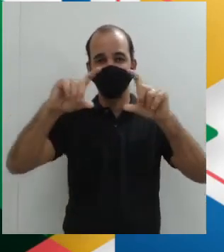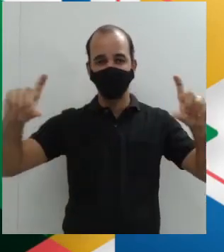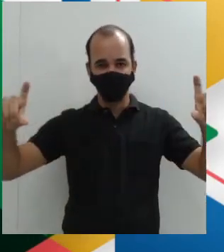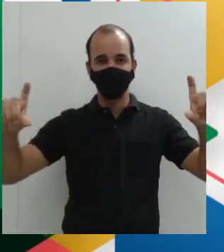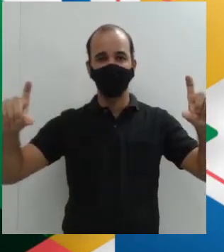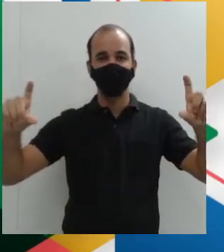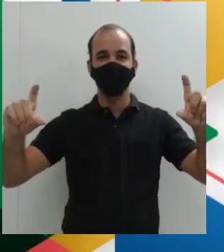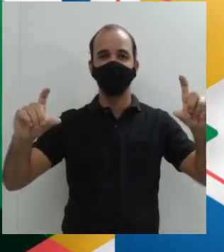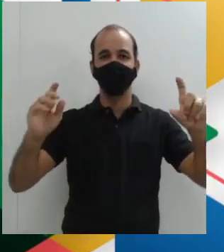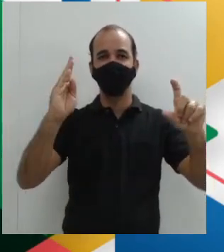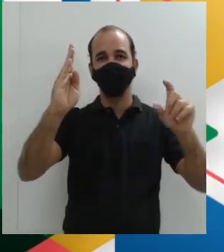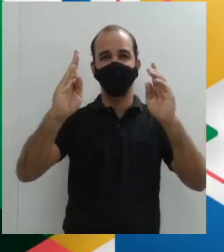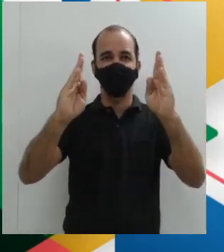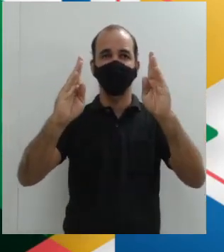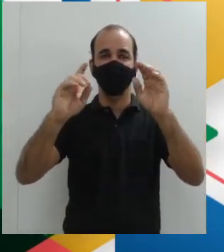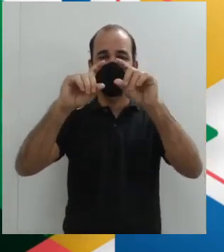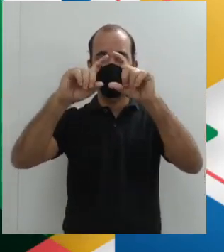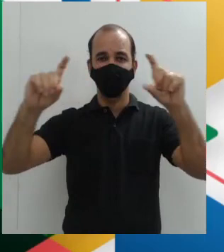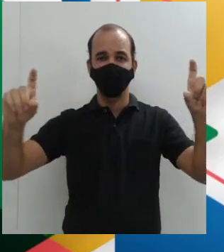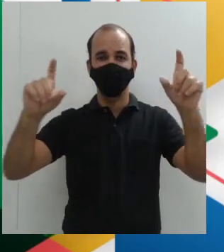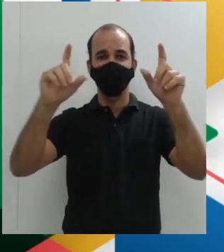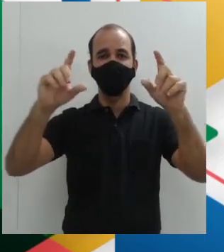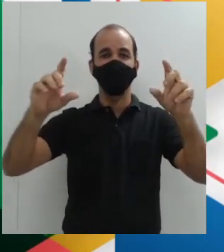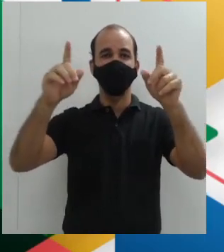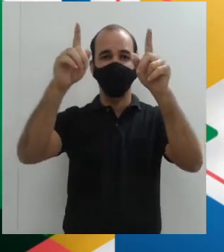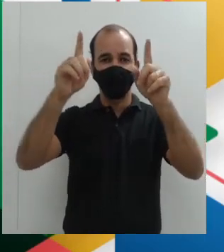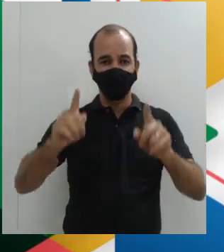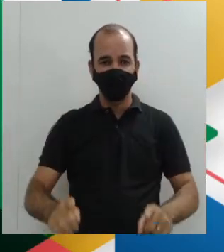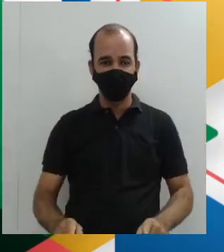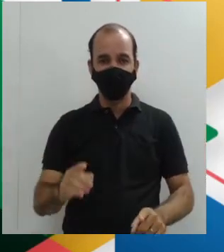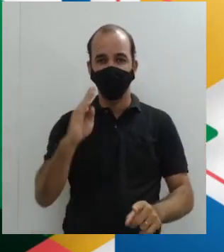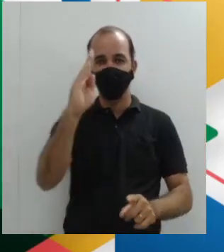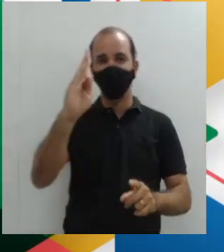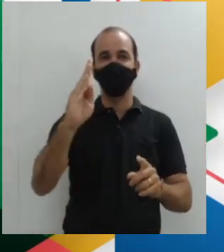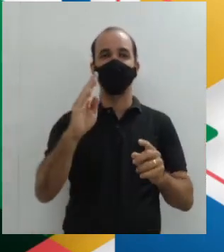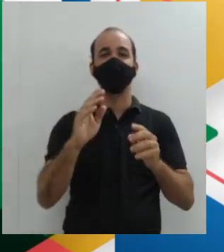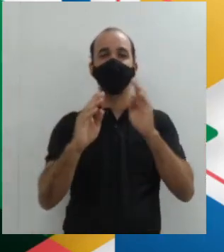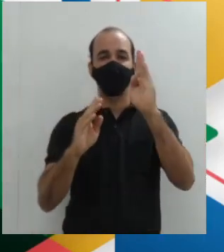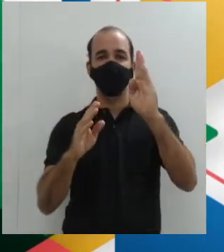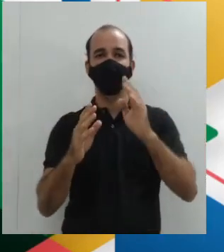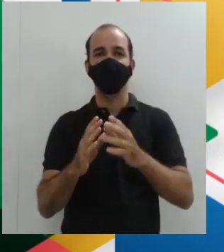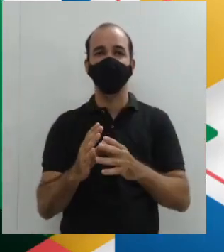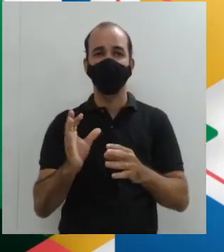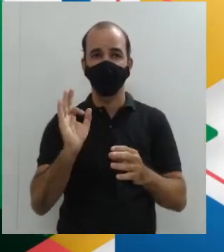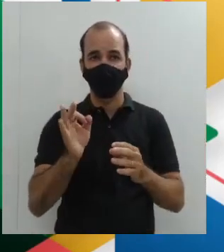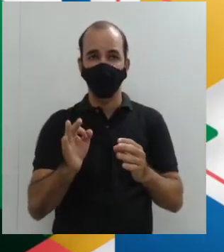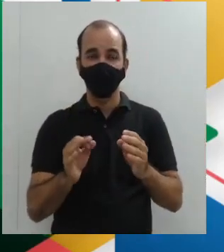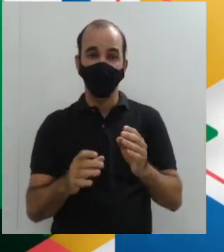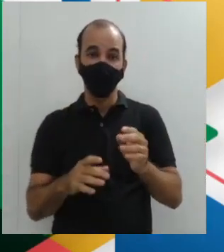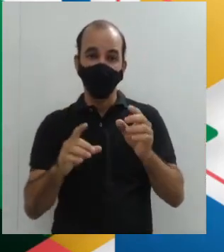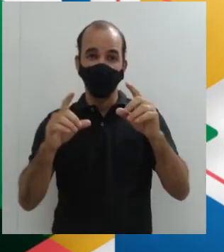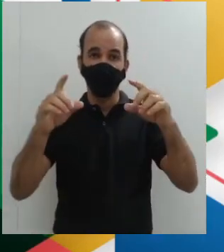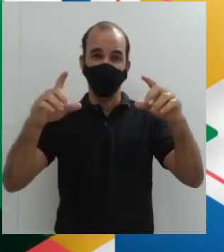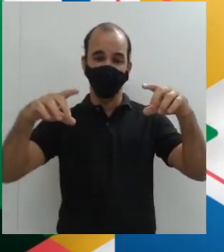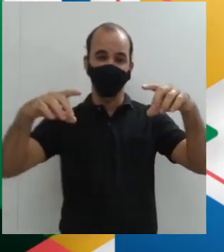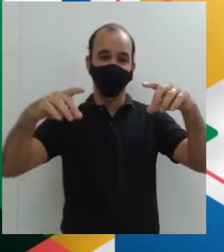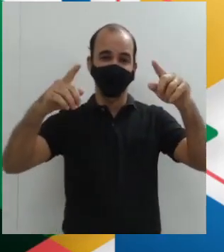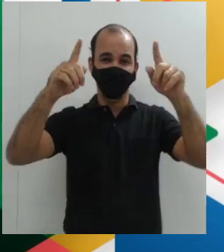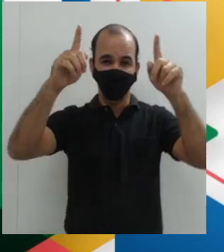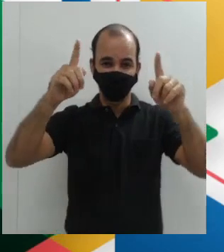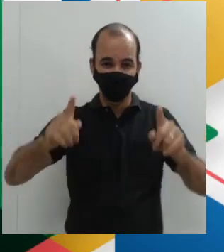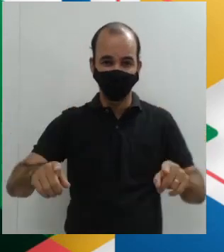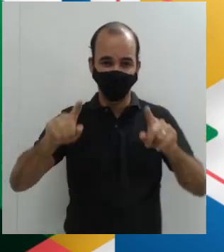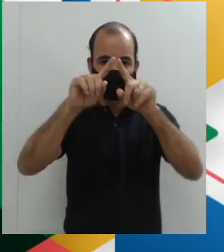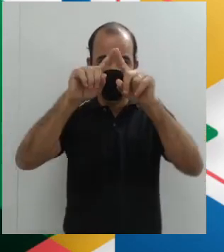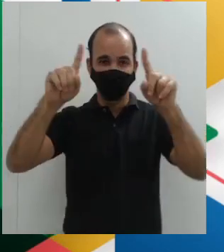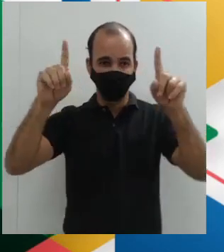ali a conexão entre esses lados B. Olha, esse ladinho aqui e esse vai representar a mesma aresta